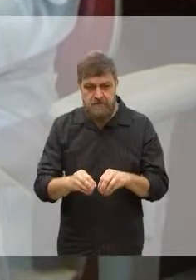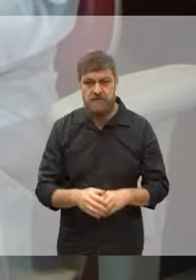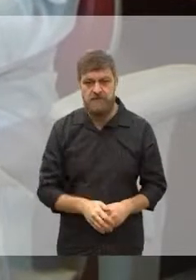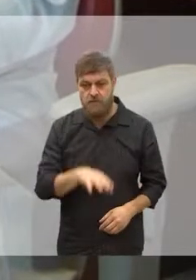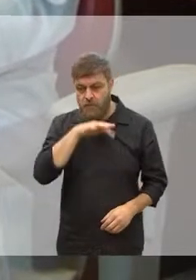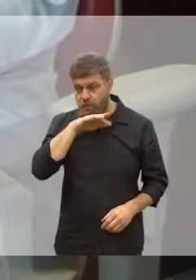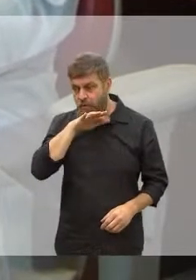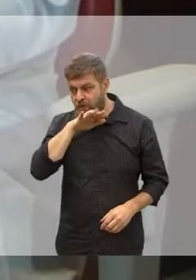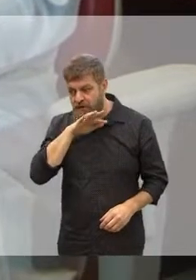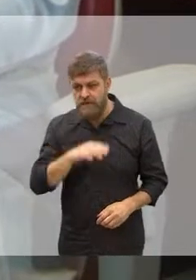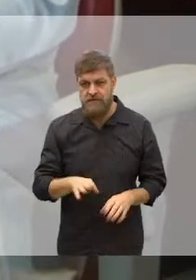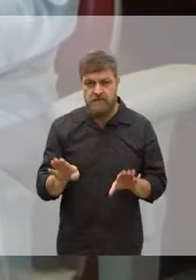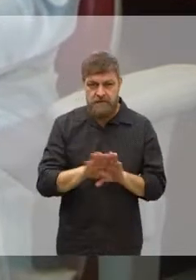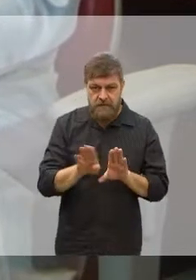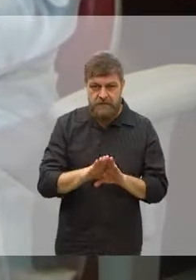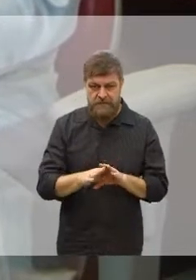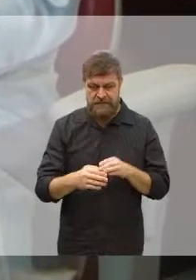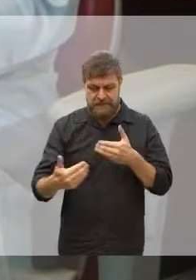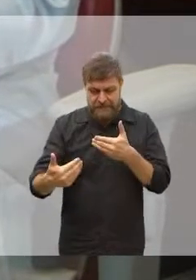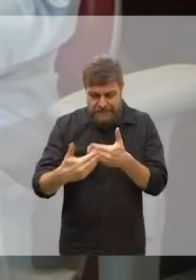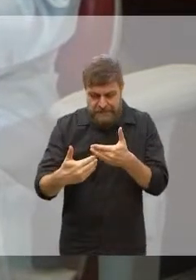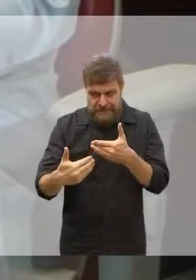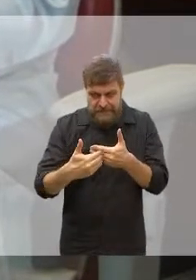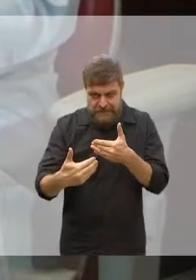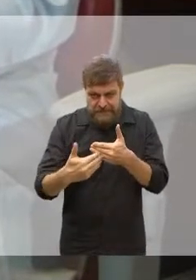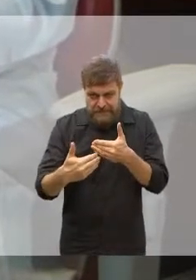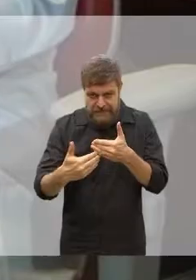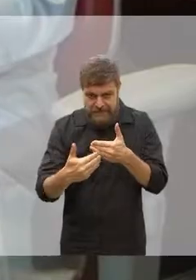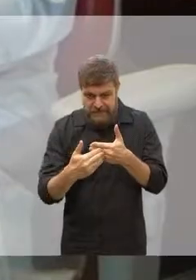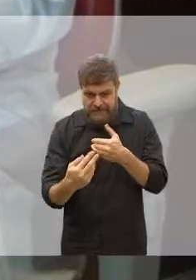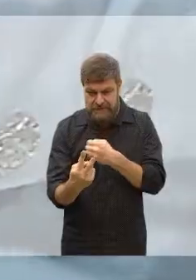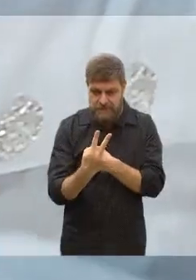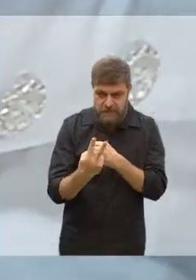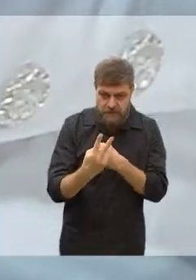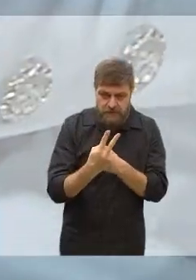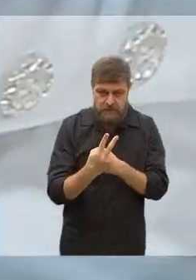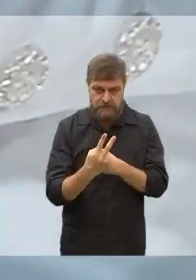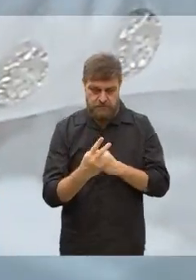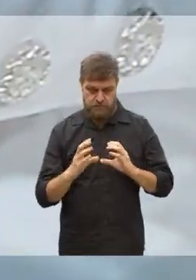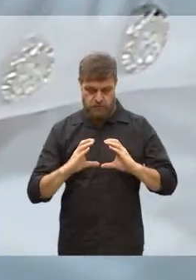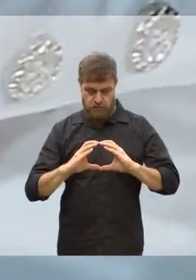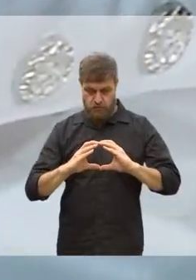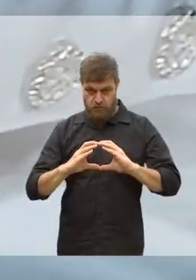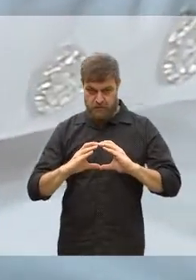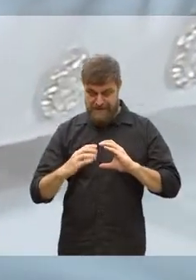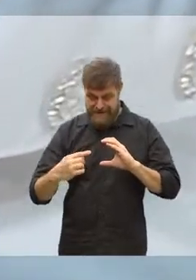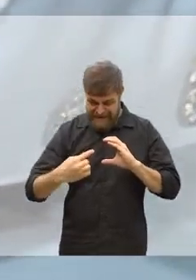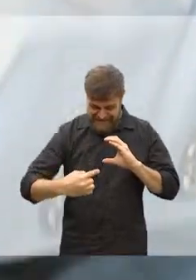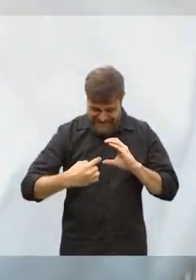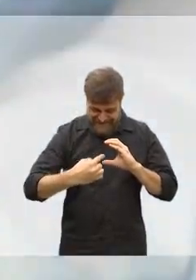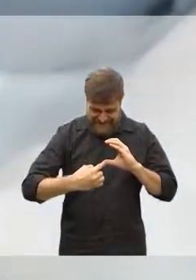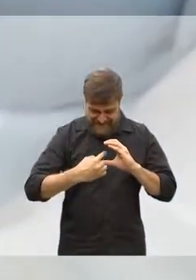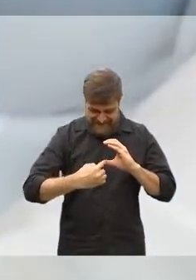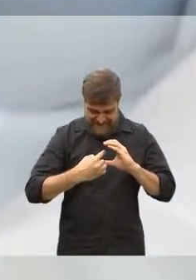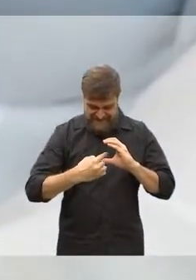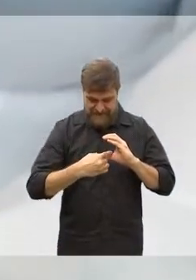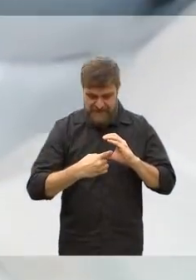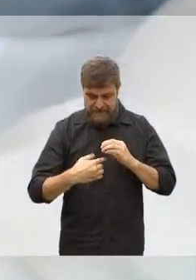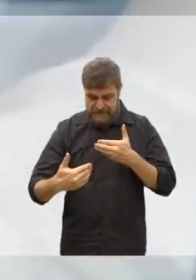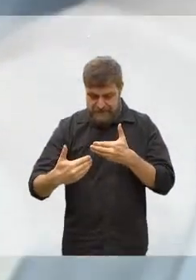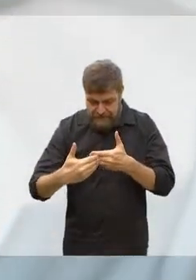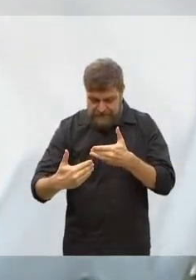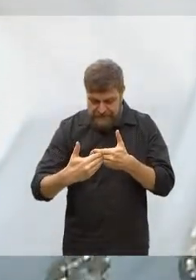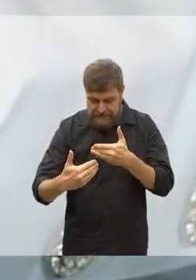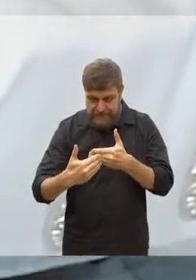fim, apesar de ser filtrada parcialmente por esses meios, a córnea, o cristalino e até os líquidos, os humores que temos dentro do